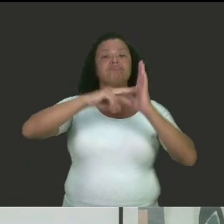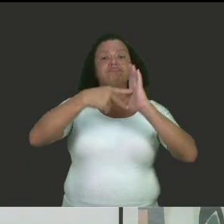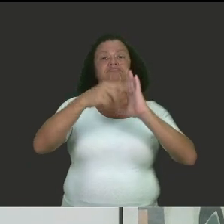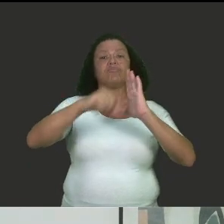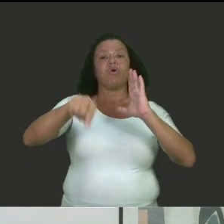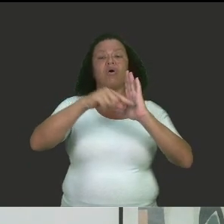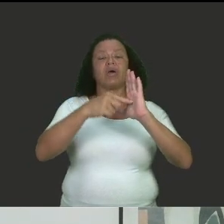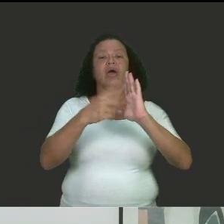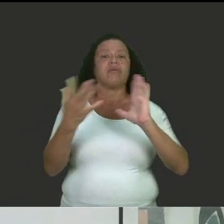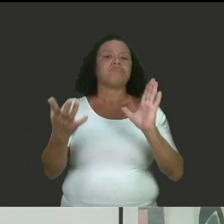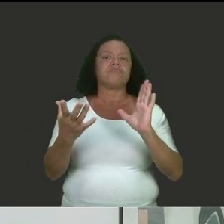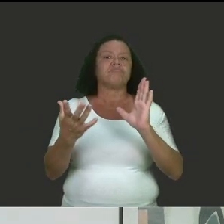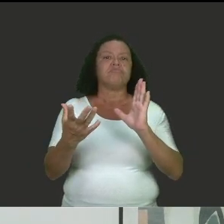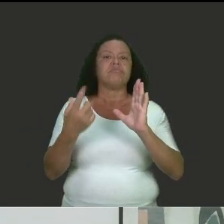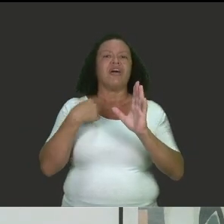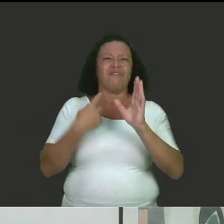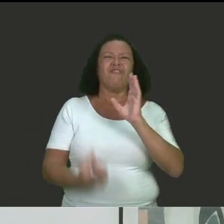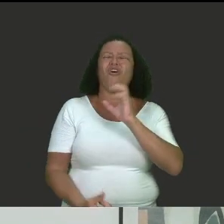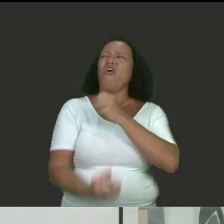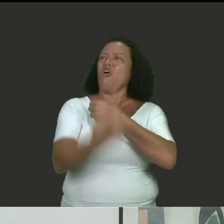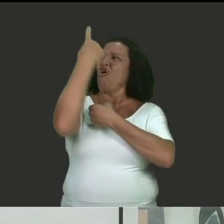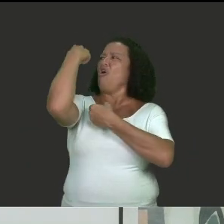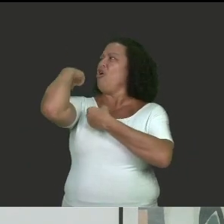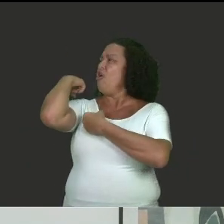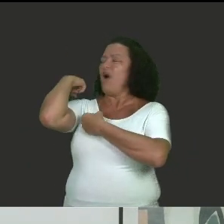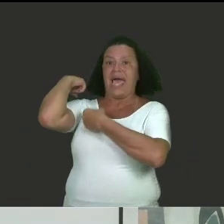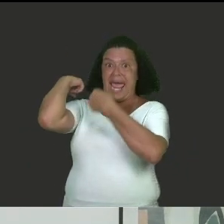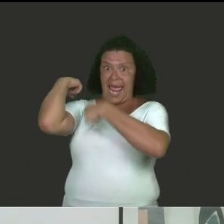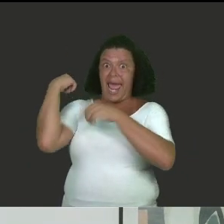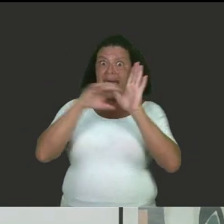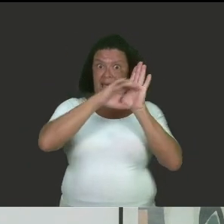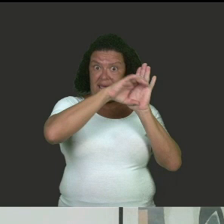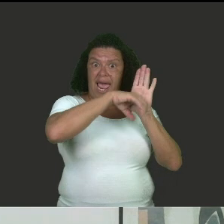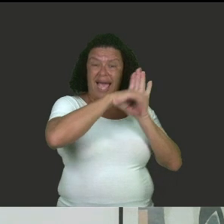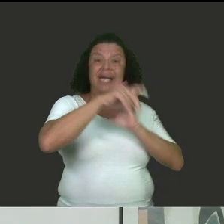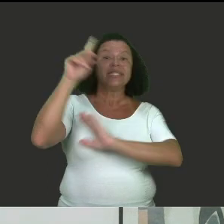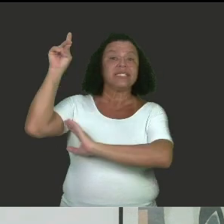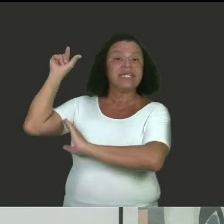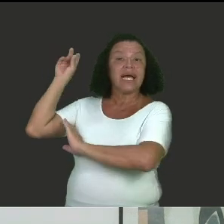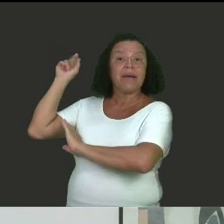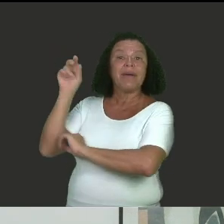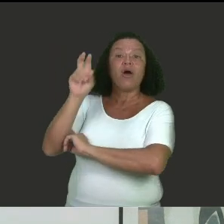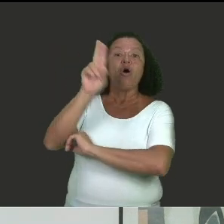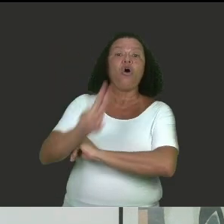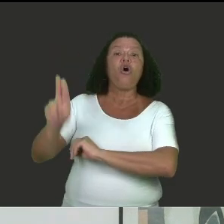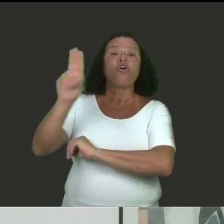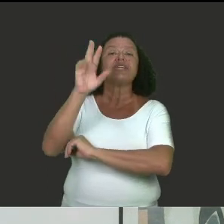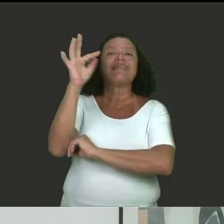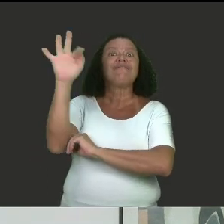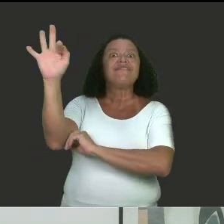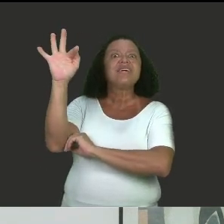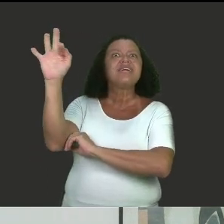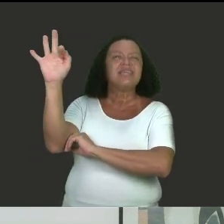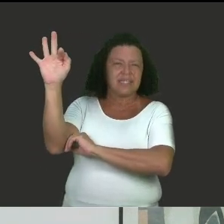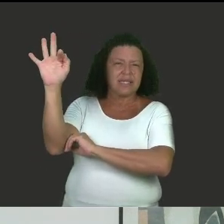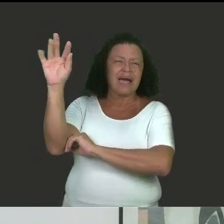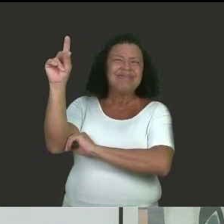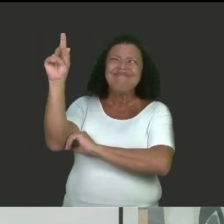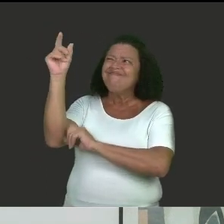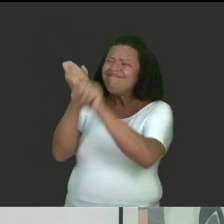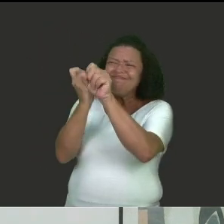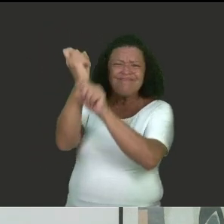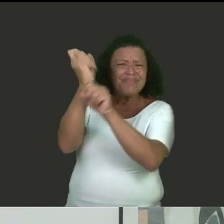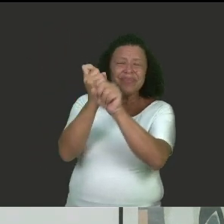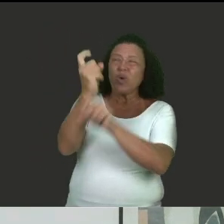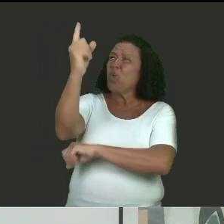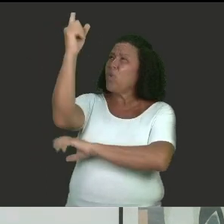voltar atrás. Esse conceito, antigamente, ele era utilizado na física, muitos anos atrás, né? Que